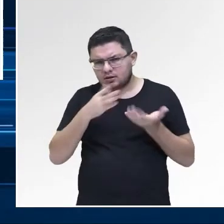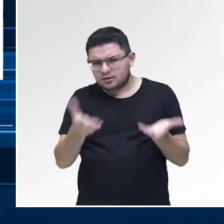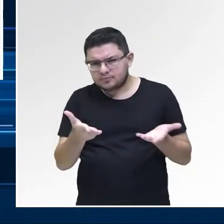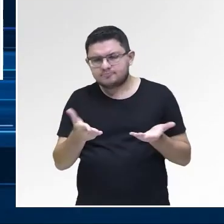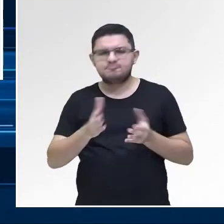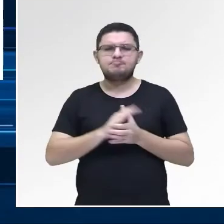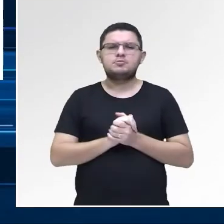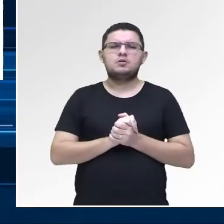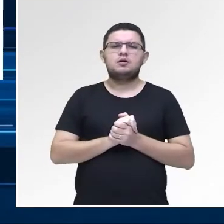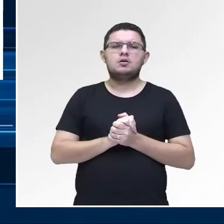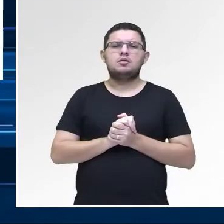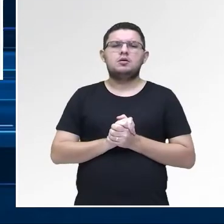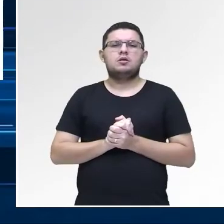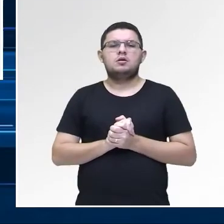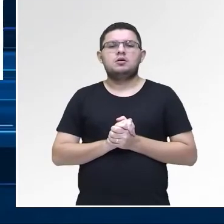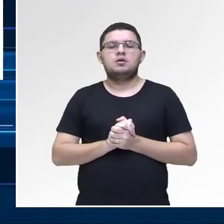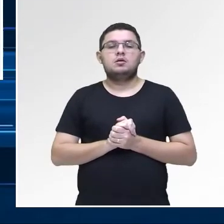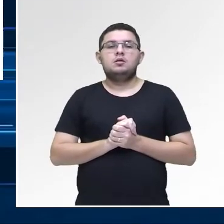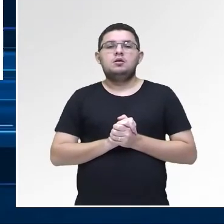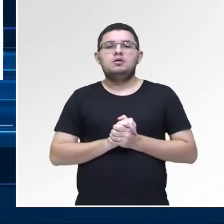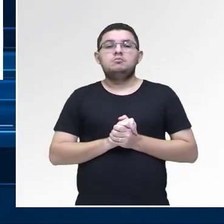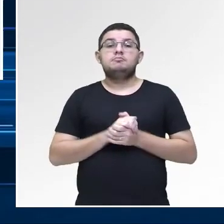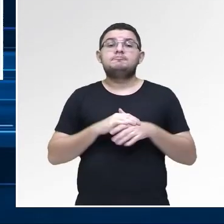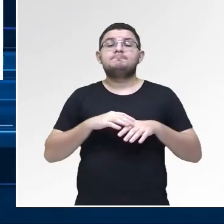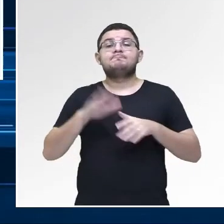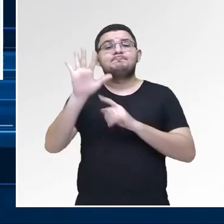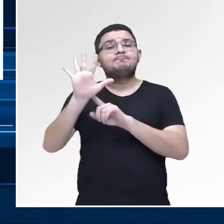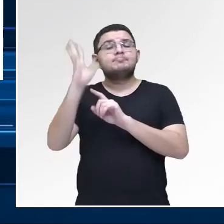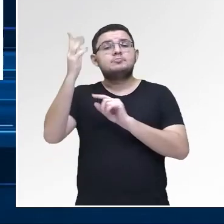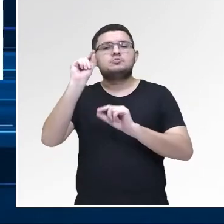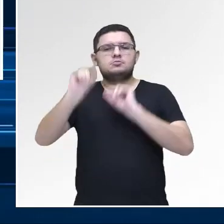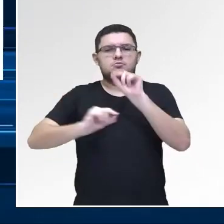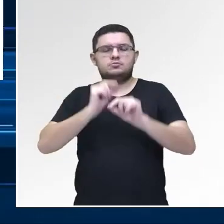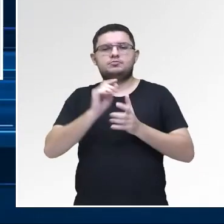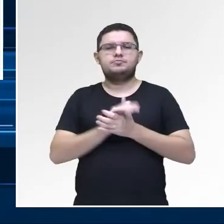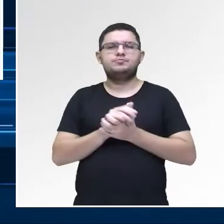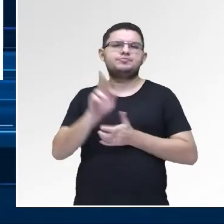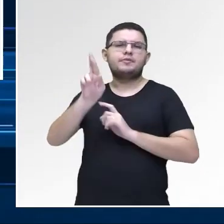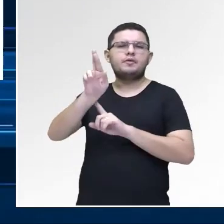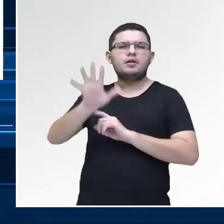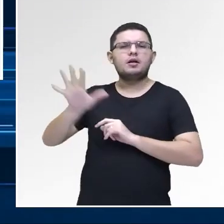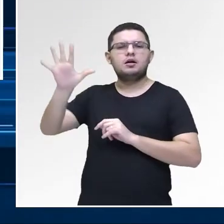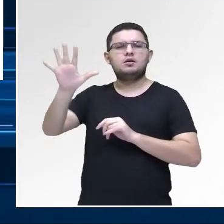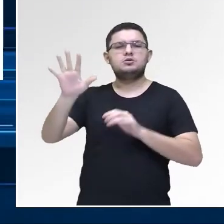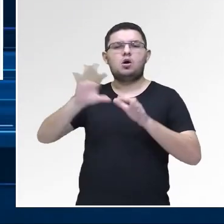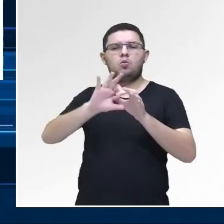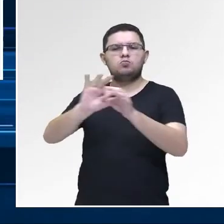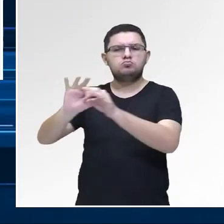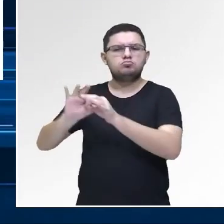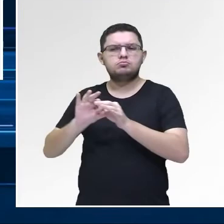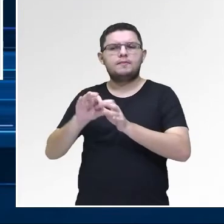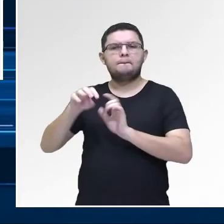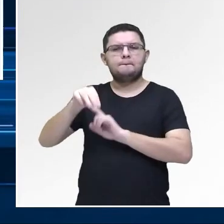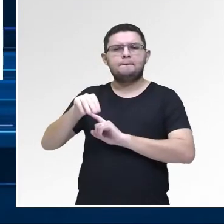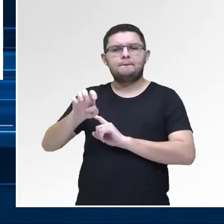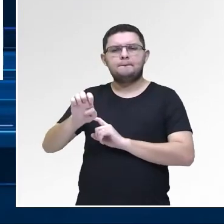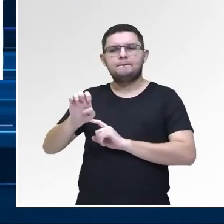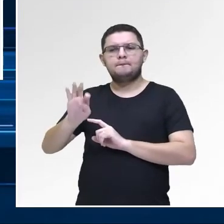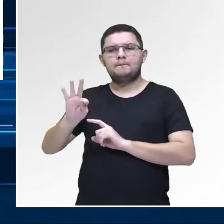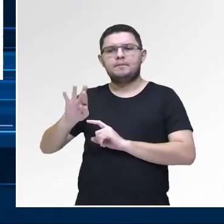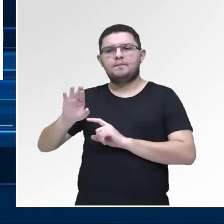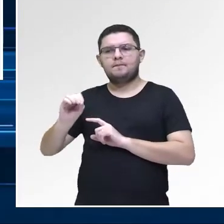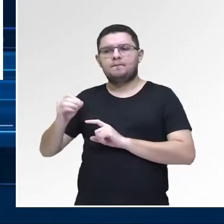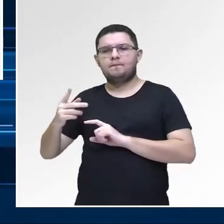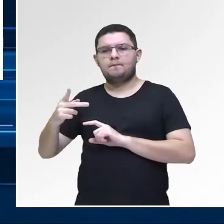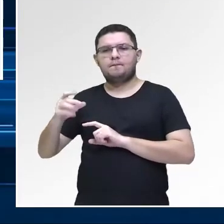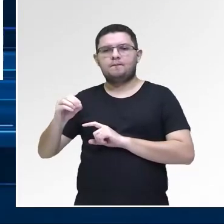exemplo, ok? E o que acontece? As regiões metropolitanas concentram, né,